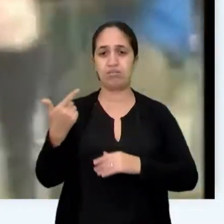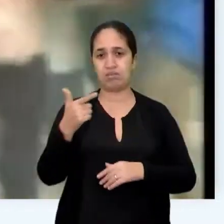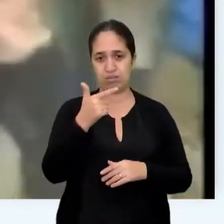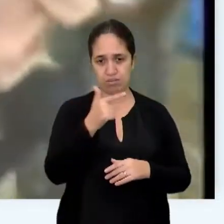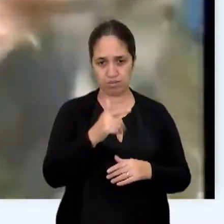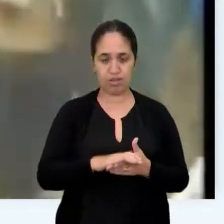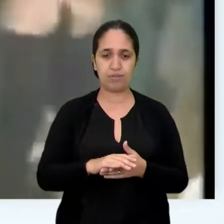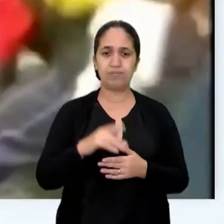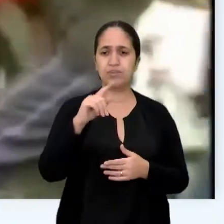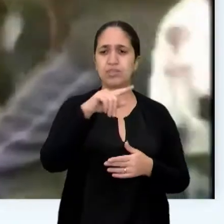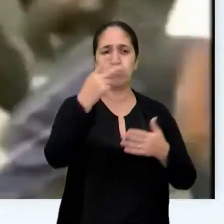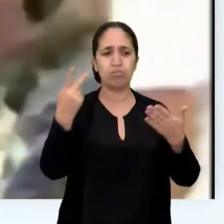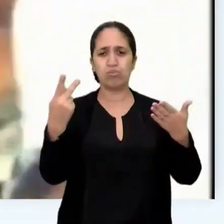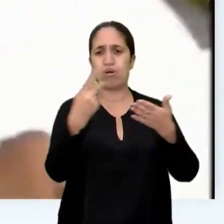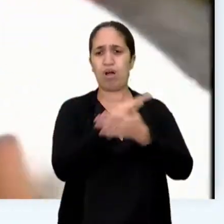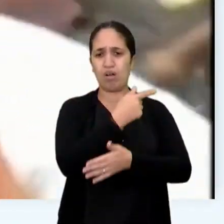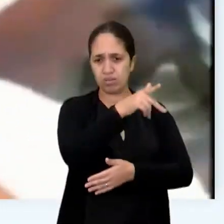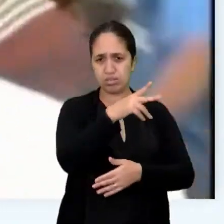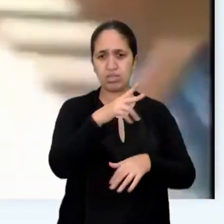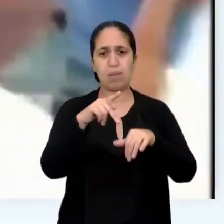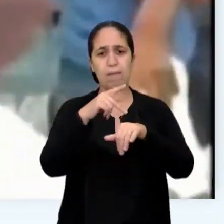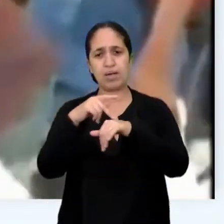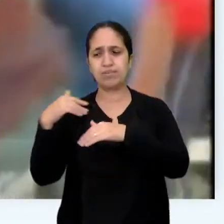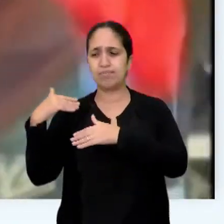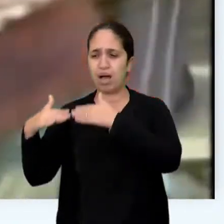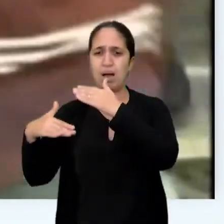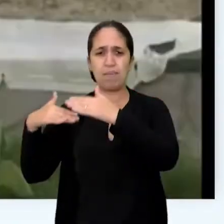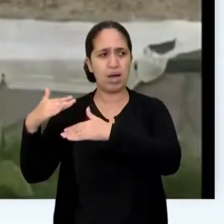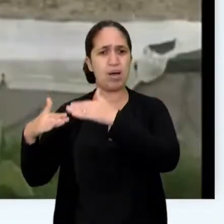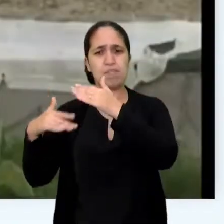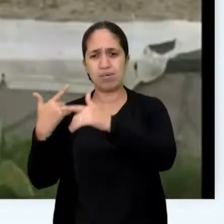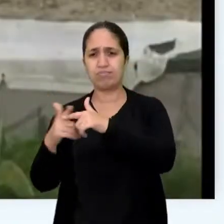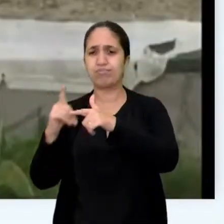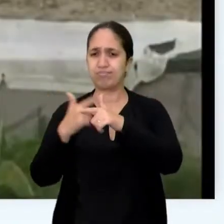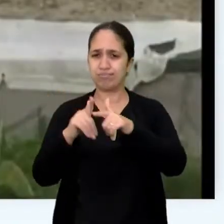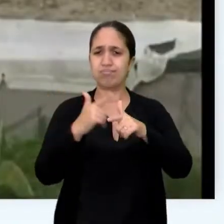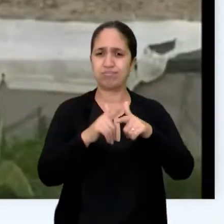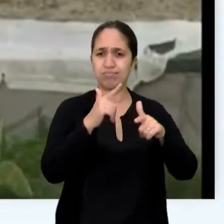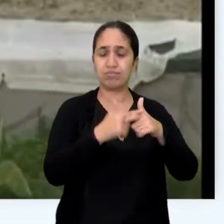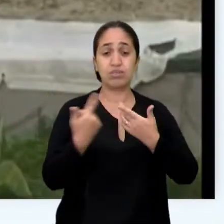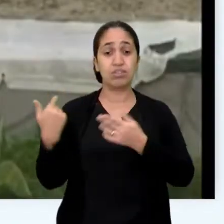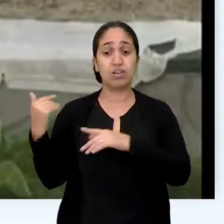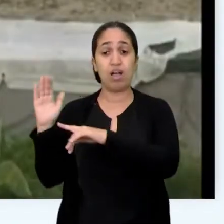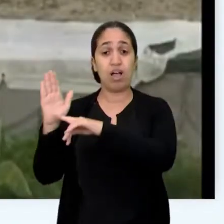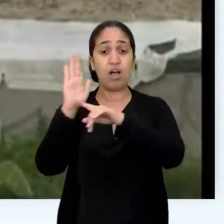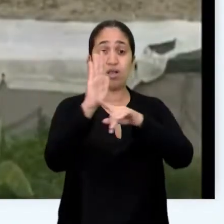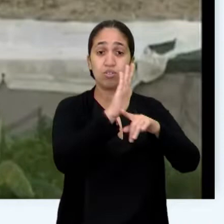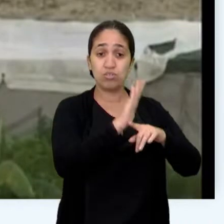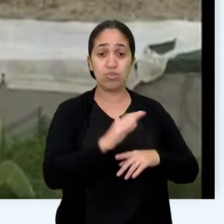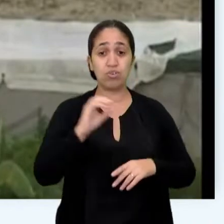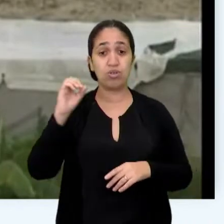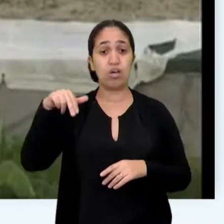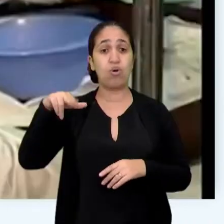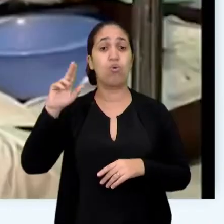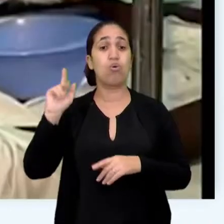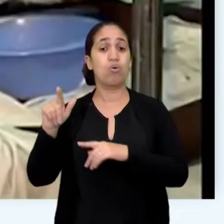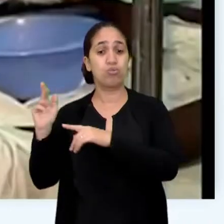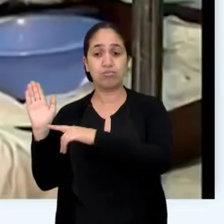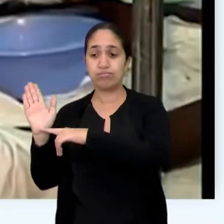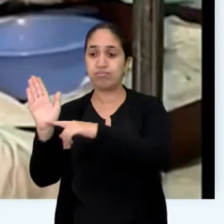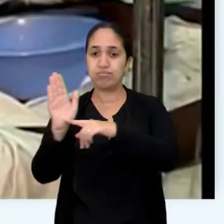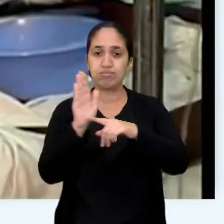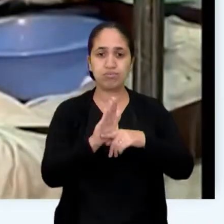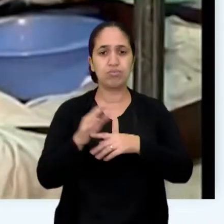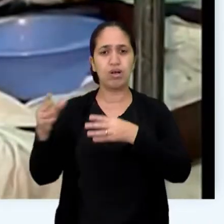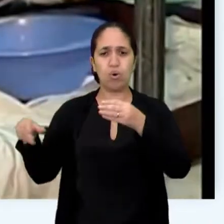Após a tragédia, o país passou por sucessivas crises. A ajuda humanitária das Nações Unidas, que veio em seguida,